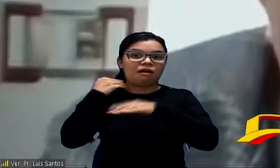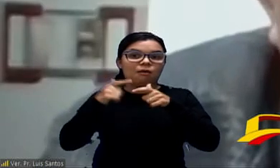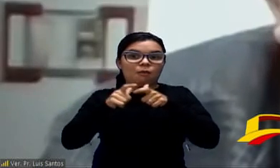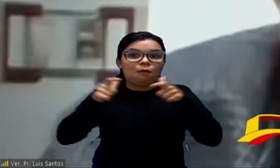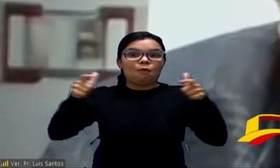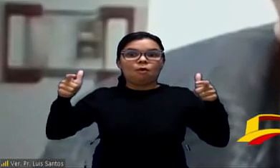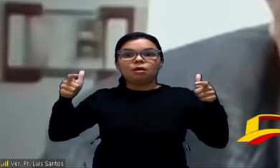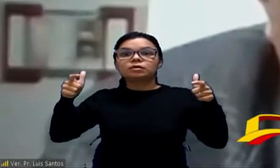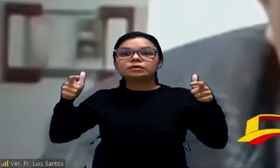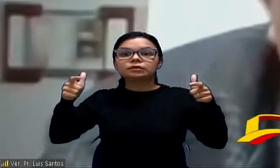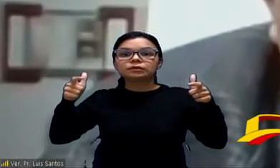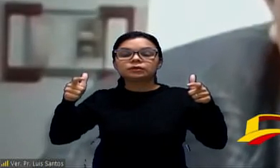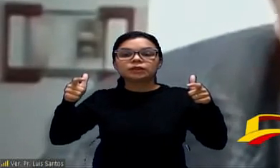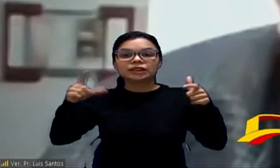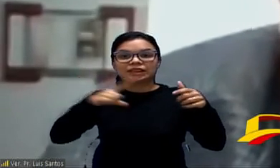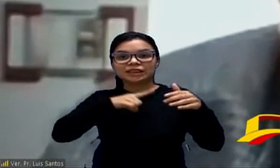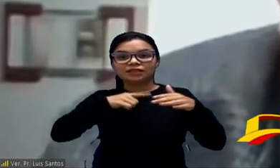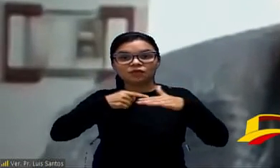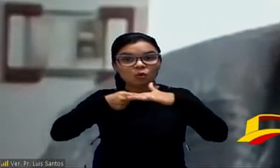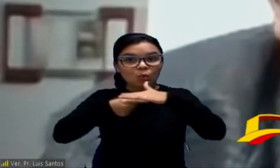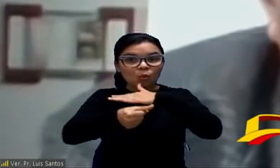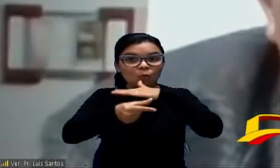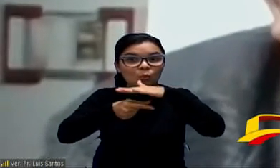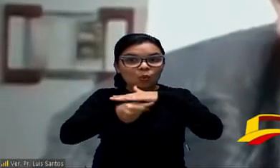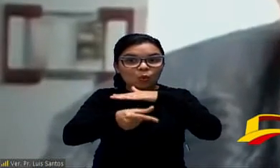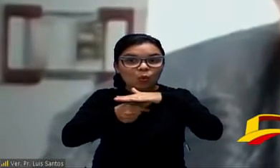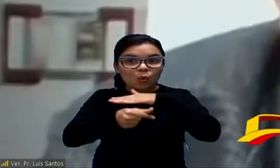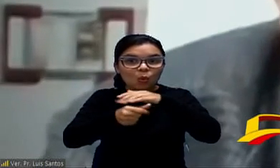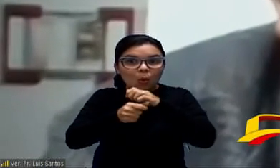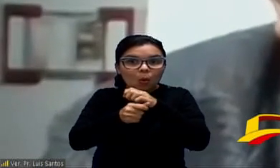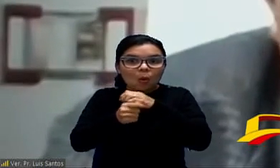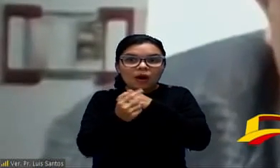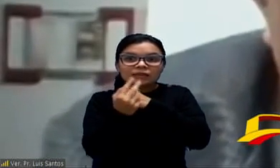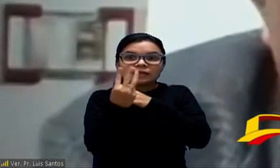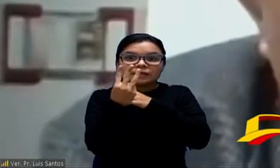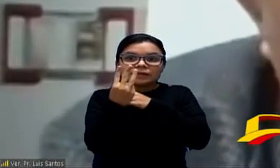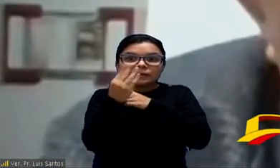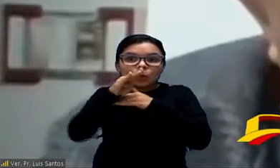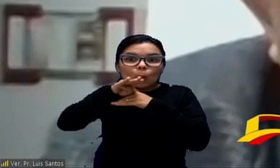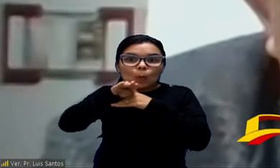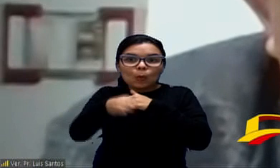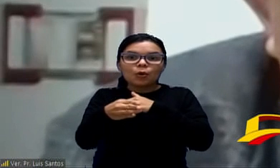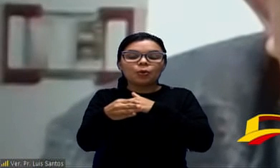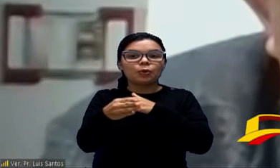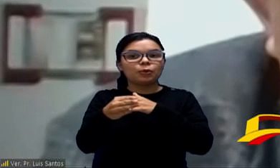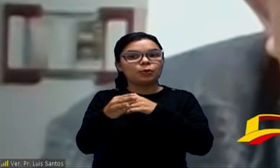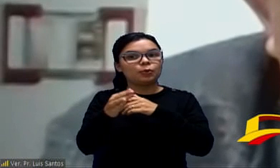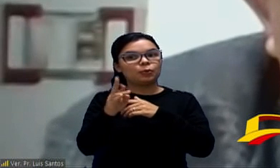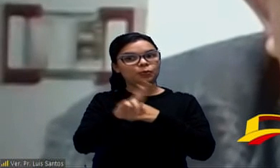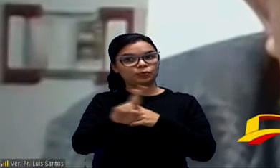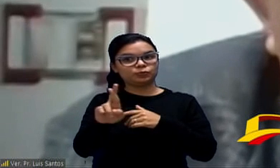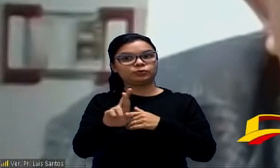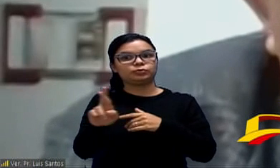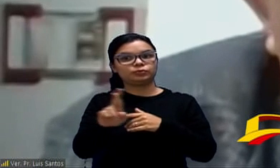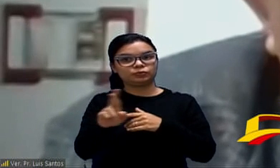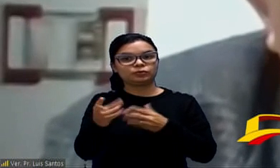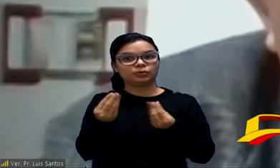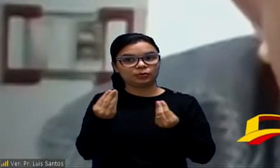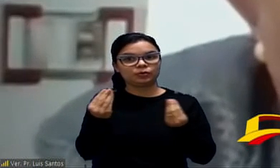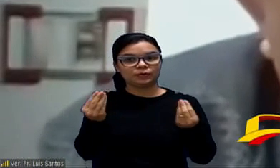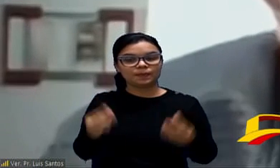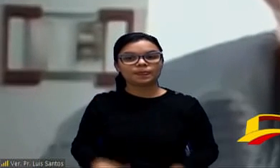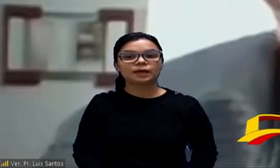que teve um lucro no ano de apenas 3 bilhões de reais e que os diretores